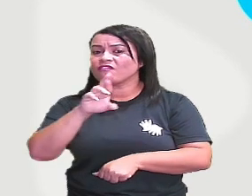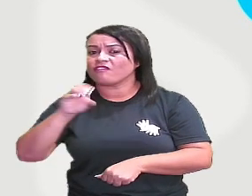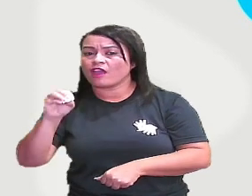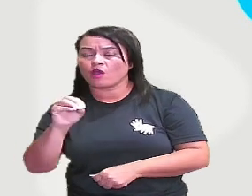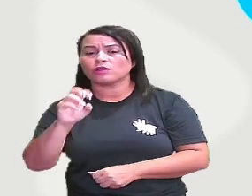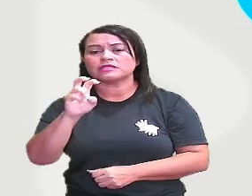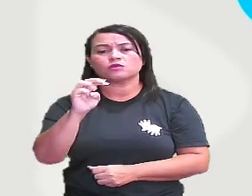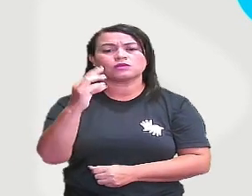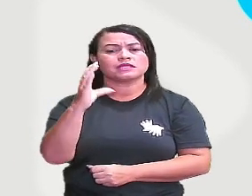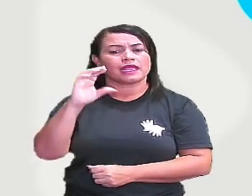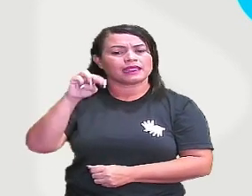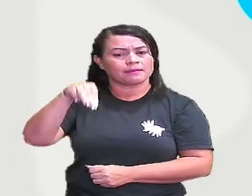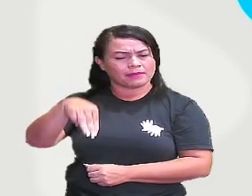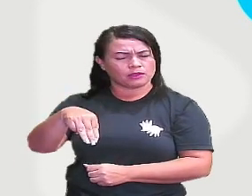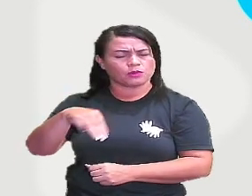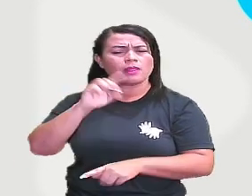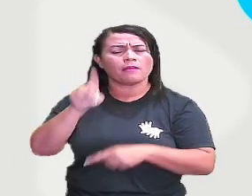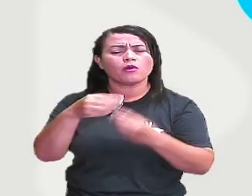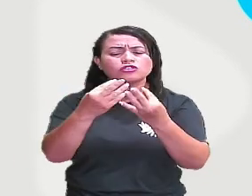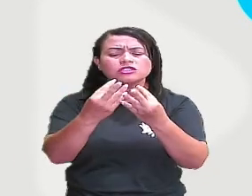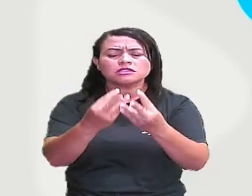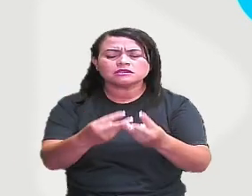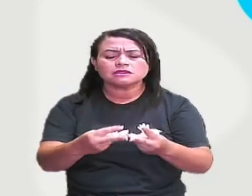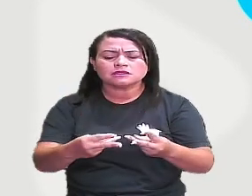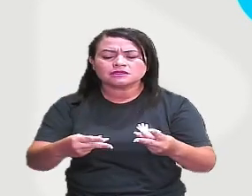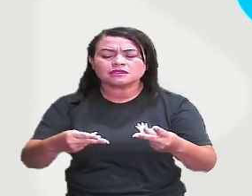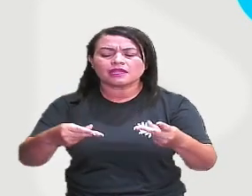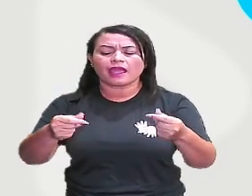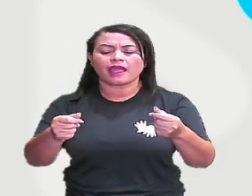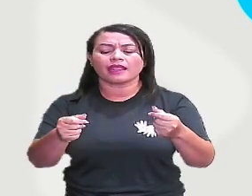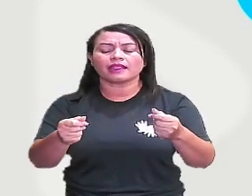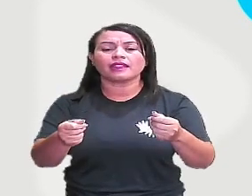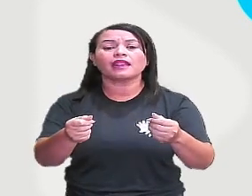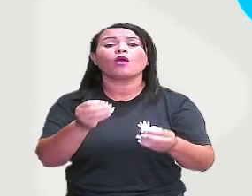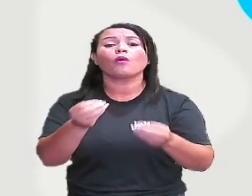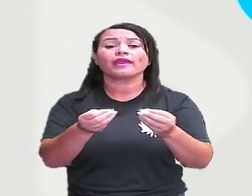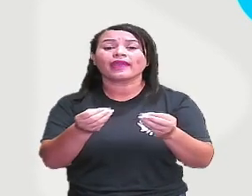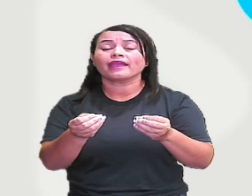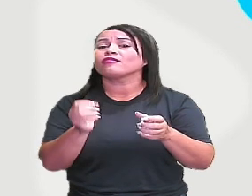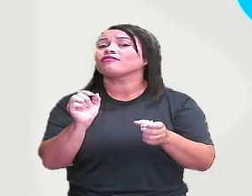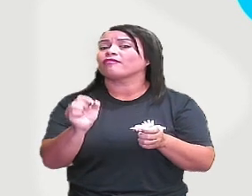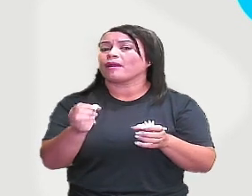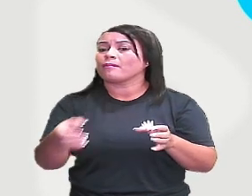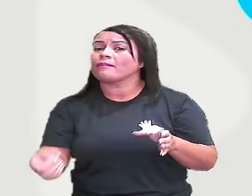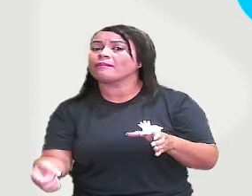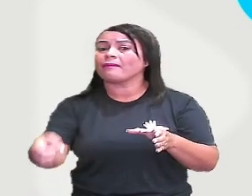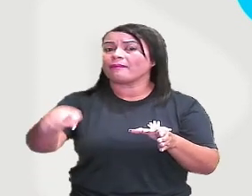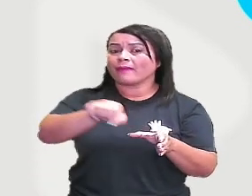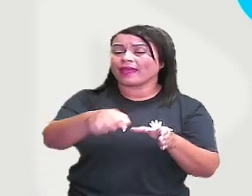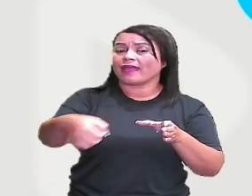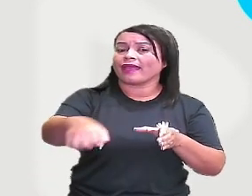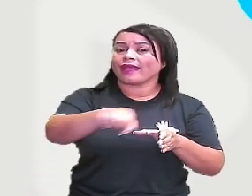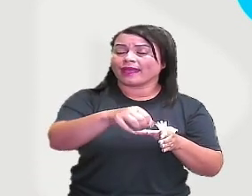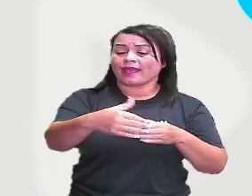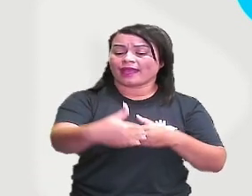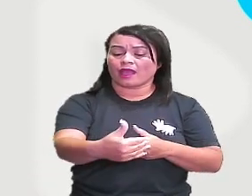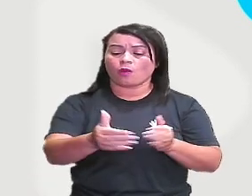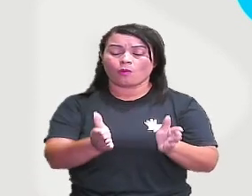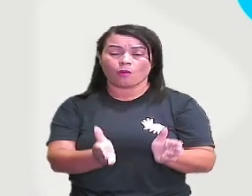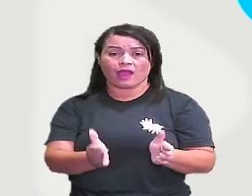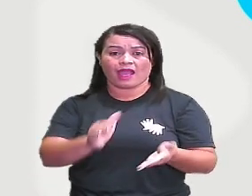Após derretidos, irá preencher com esses materiais uma caixa de vidro de